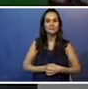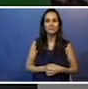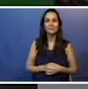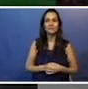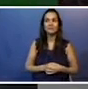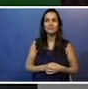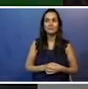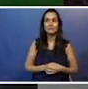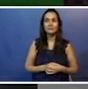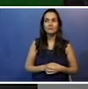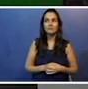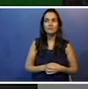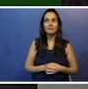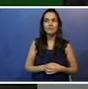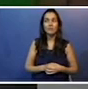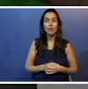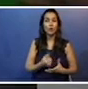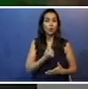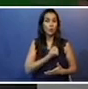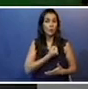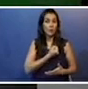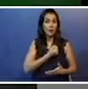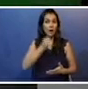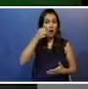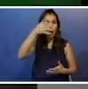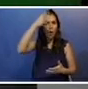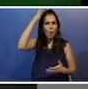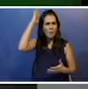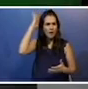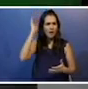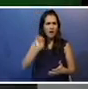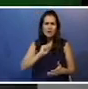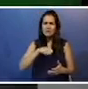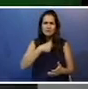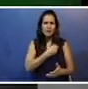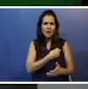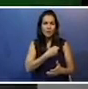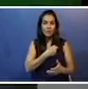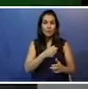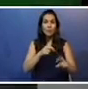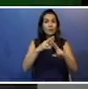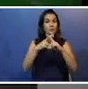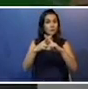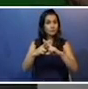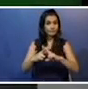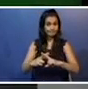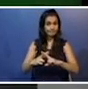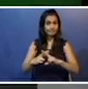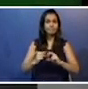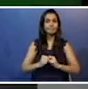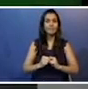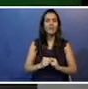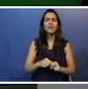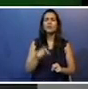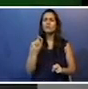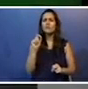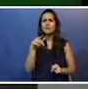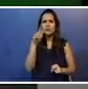A numeração romana. Você já estudou que ao longo da história, as representações